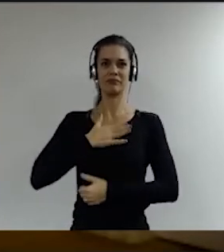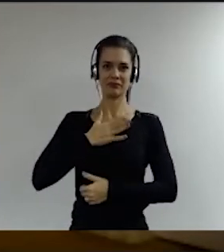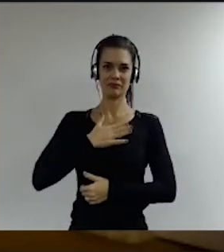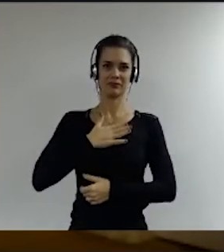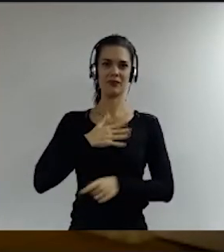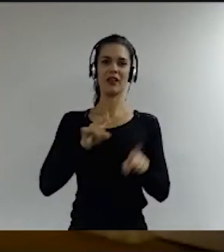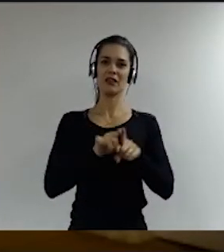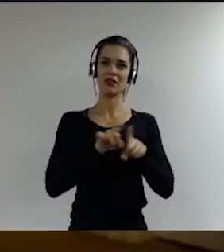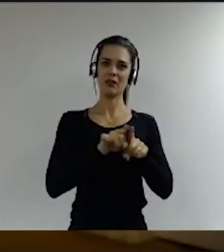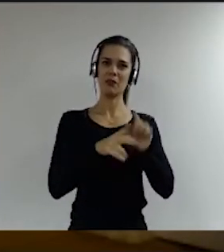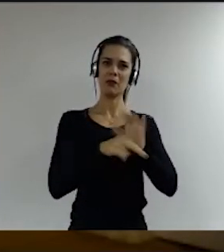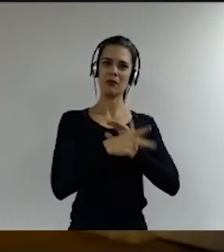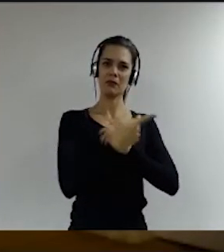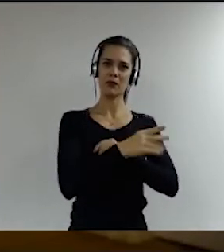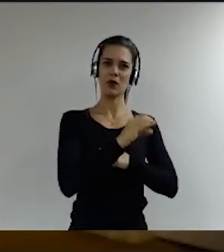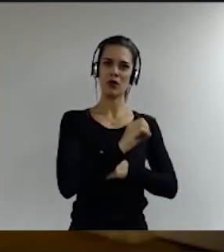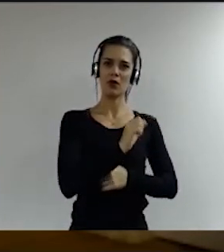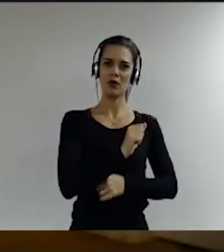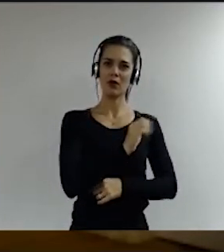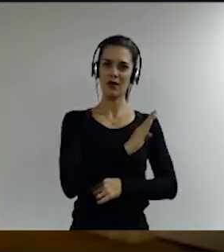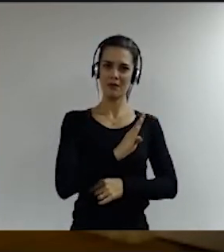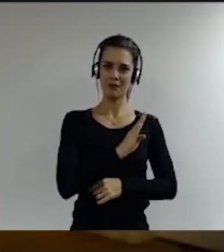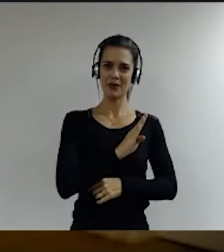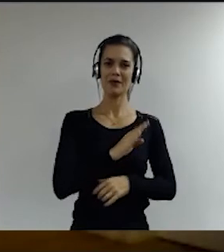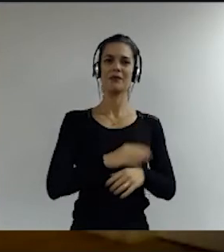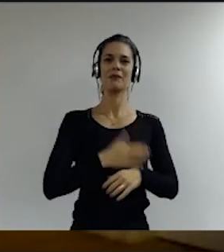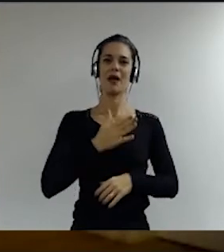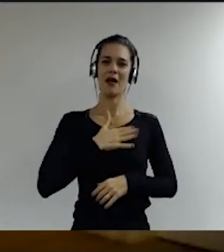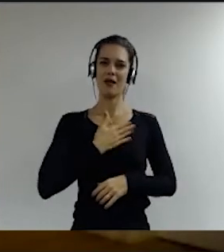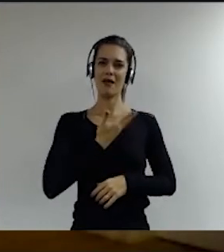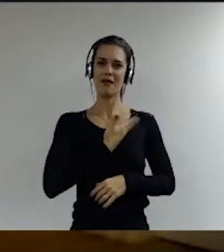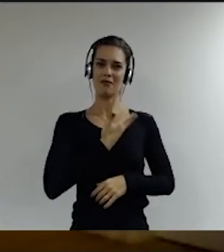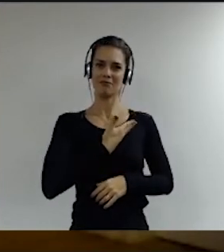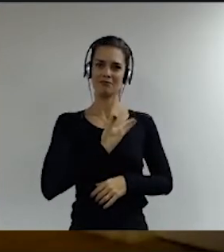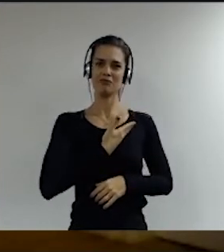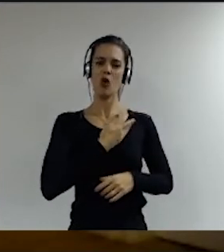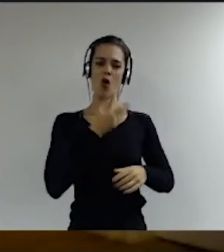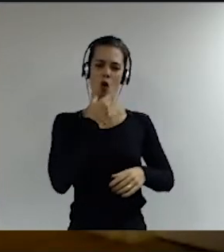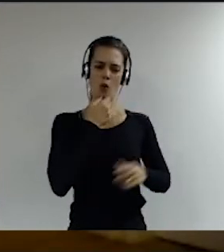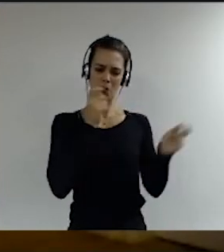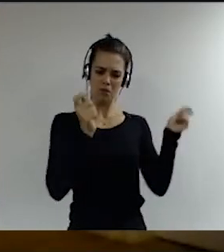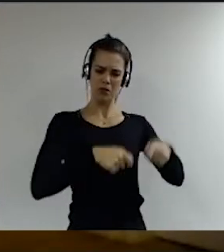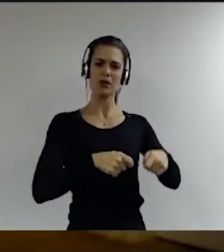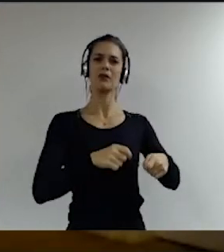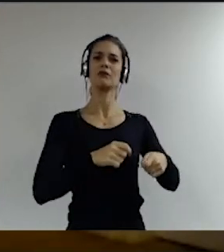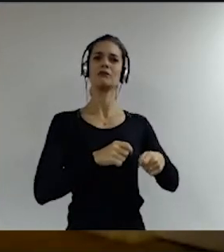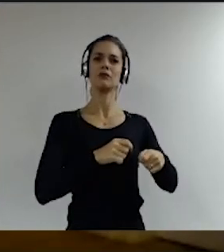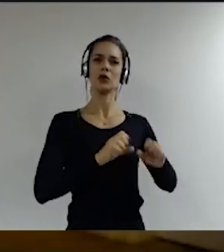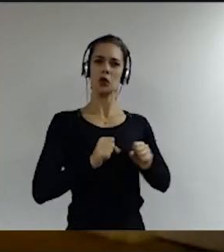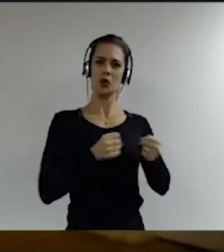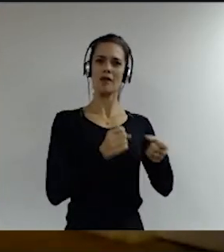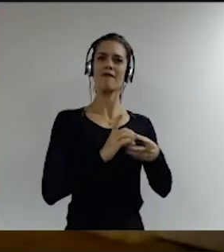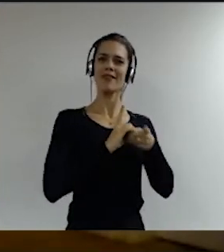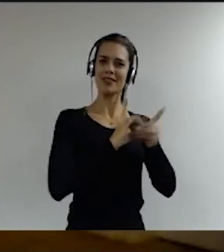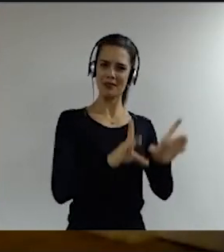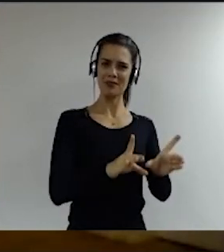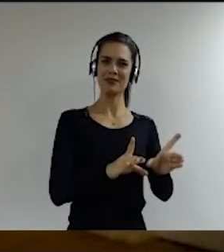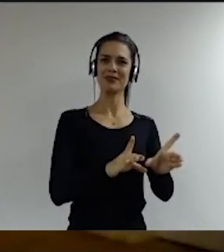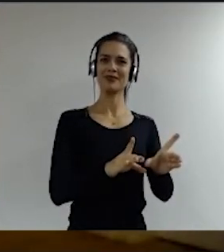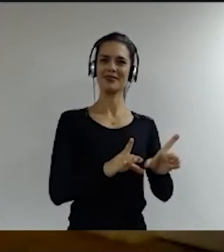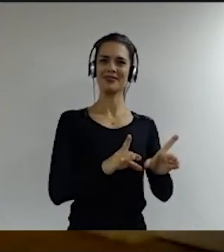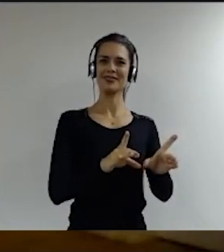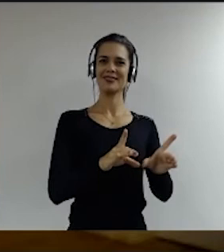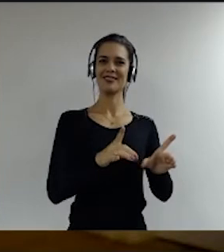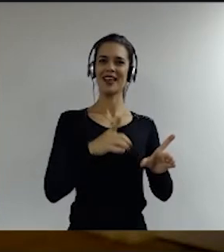Advogados, o ministro Humberto Martins, meu querido amigo, um homem muito capaz, muito democrático, e temos um